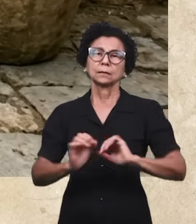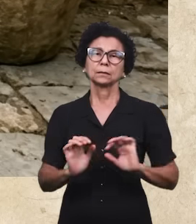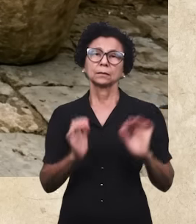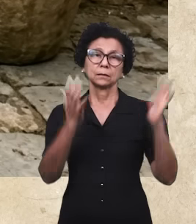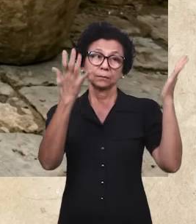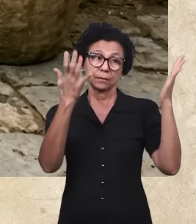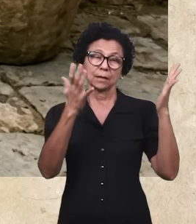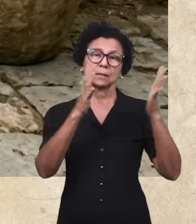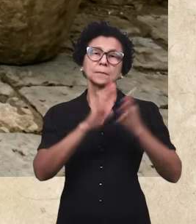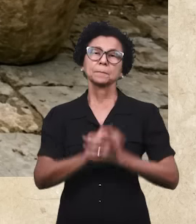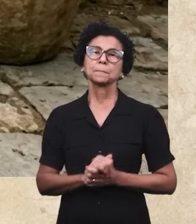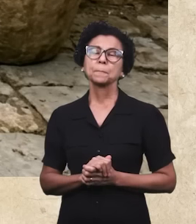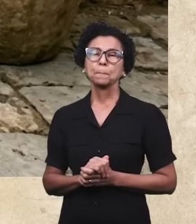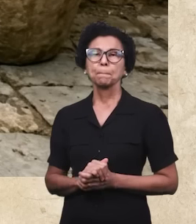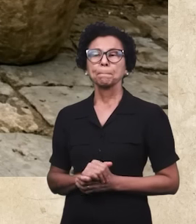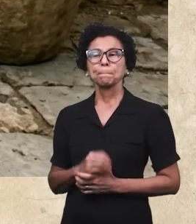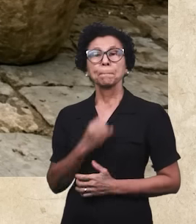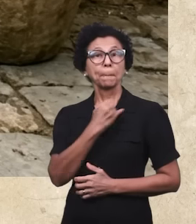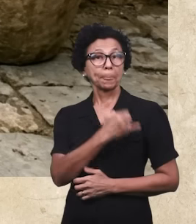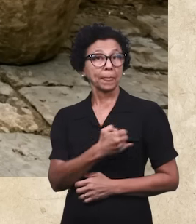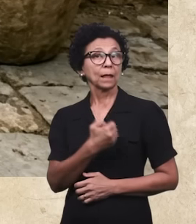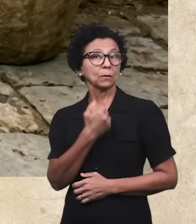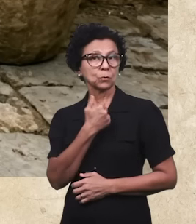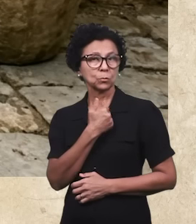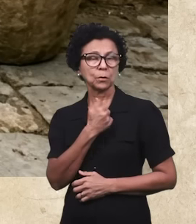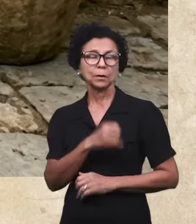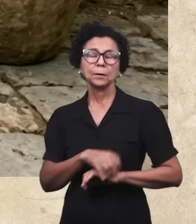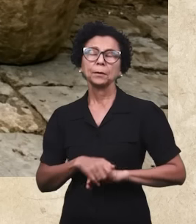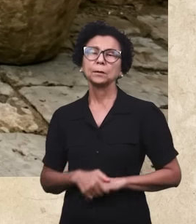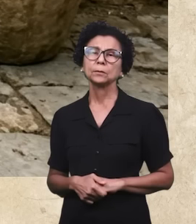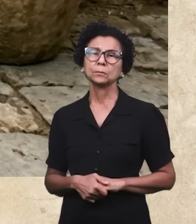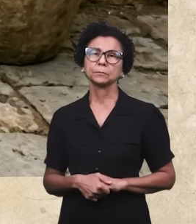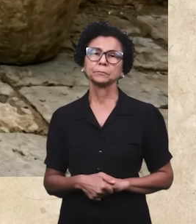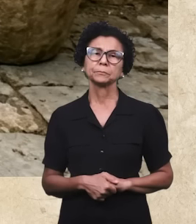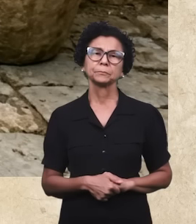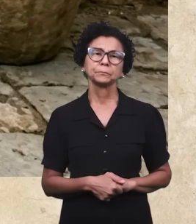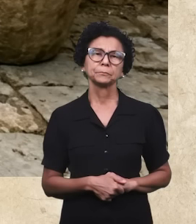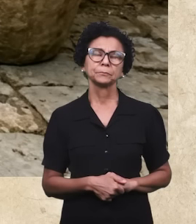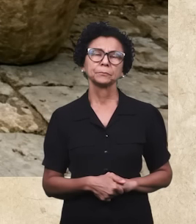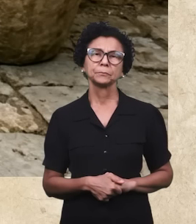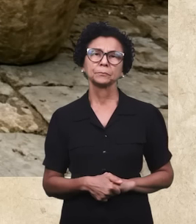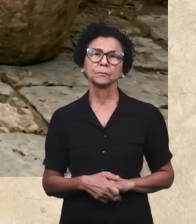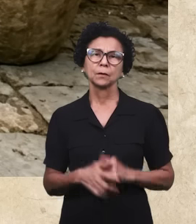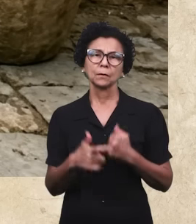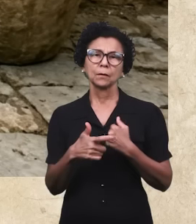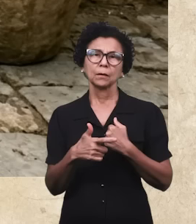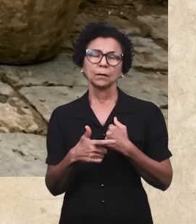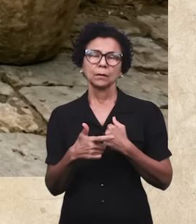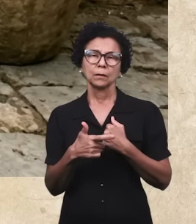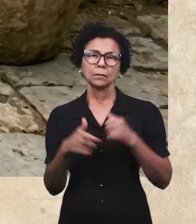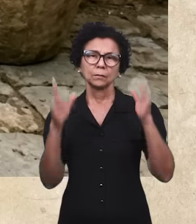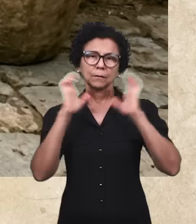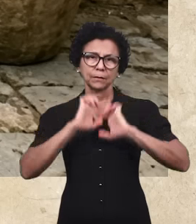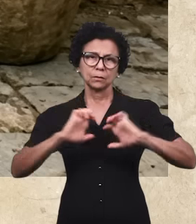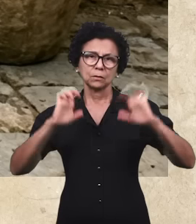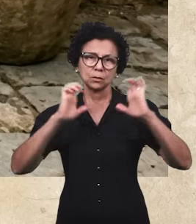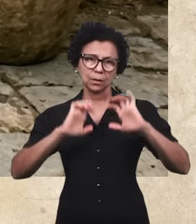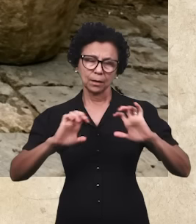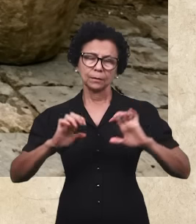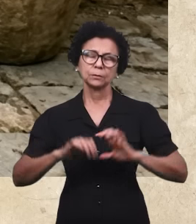O João, ao longo do seu evangelho, ele registra